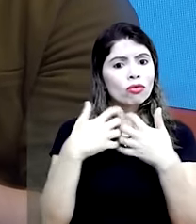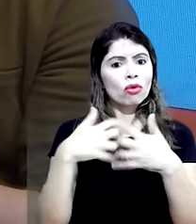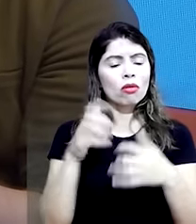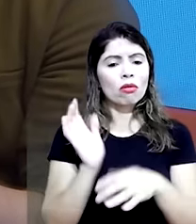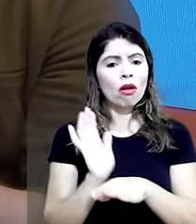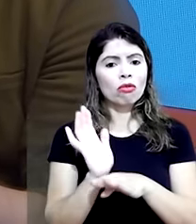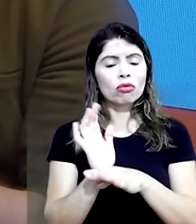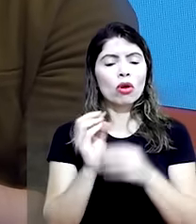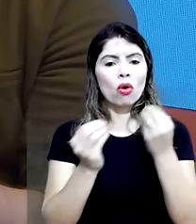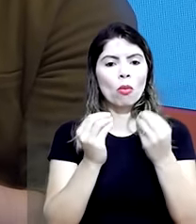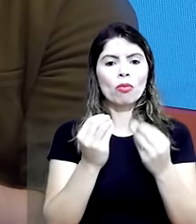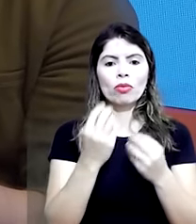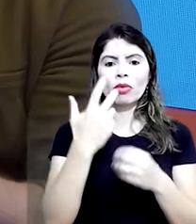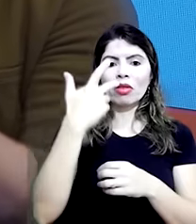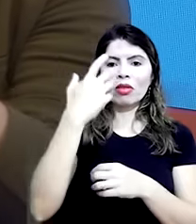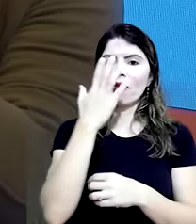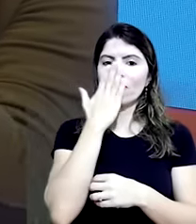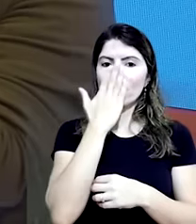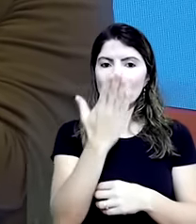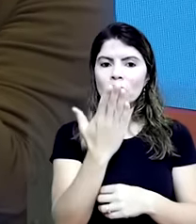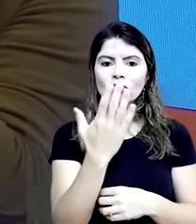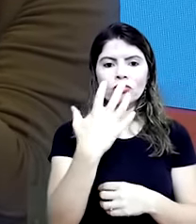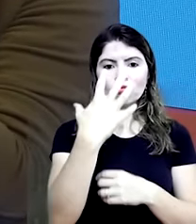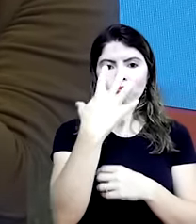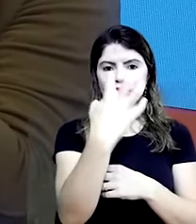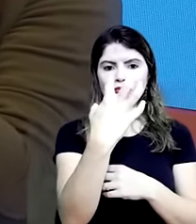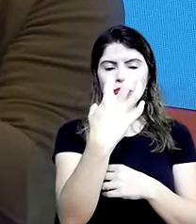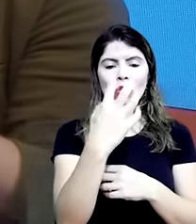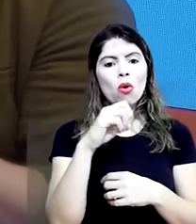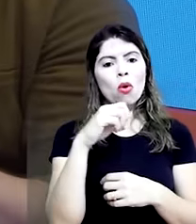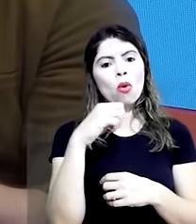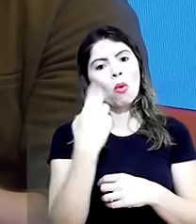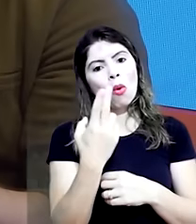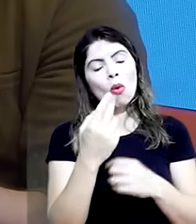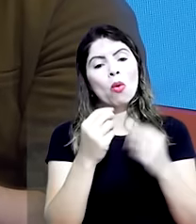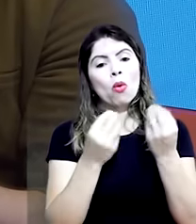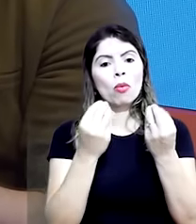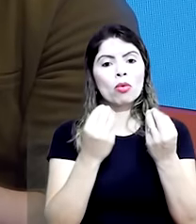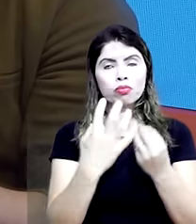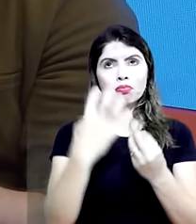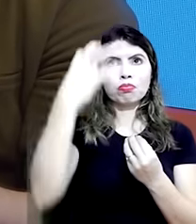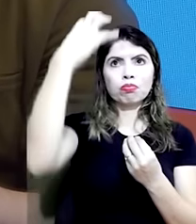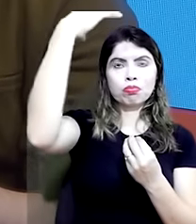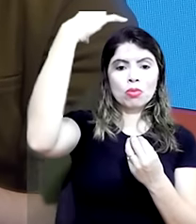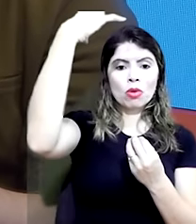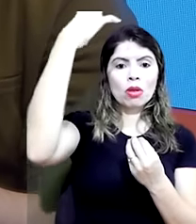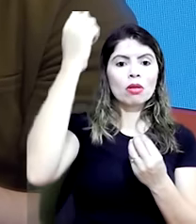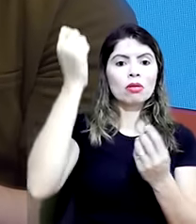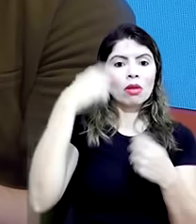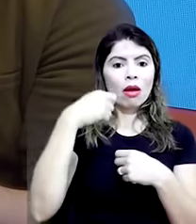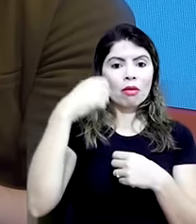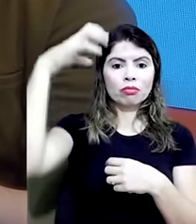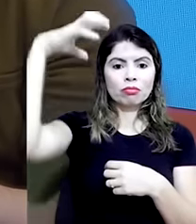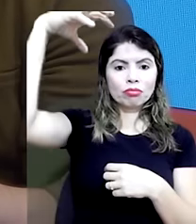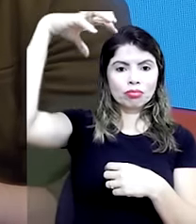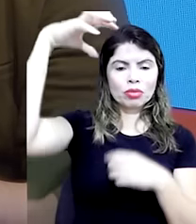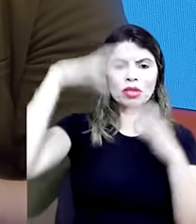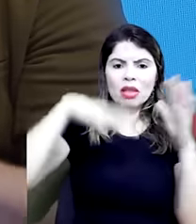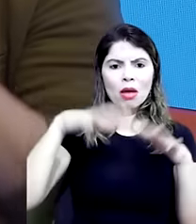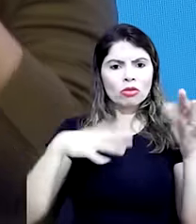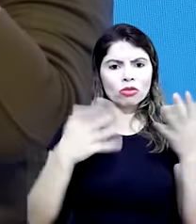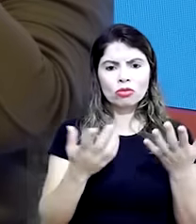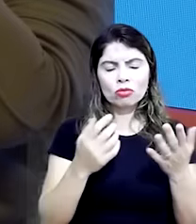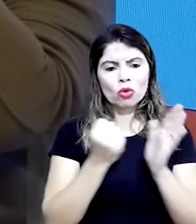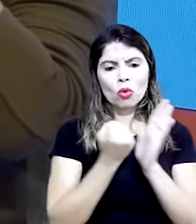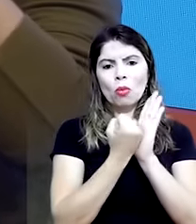com abertura frontal para você tirar foto de frente ou uma uma abertura superior ali onde você consegue tirar de cima dependendo do que for